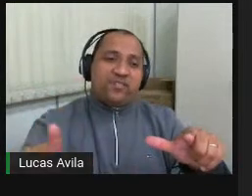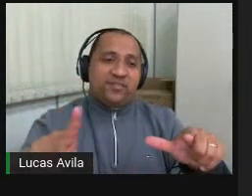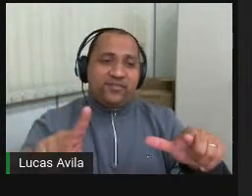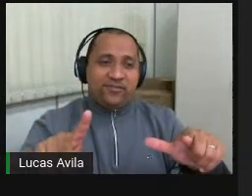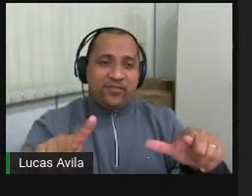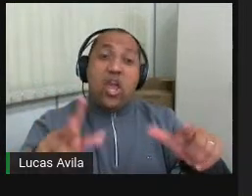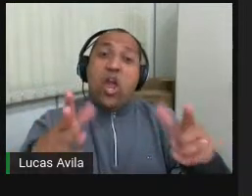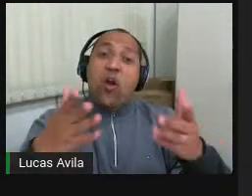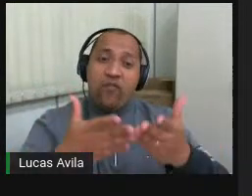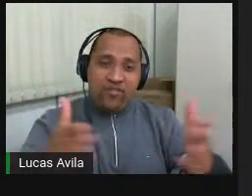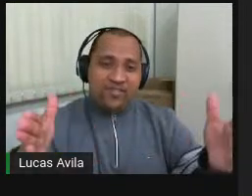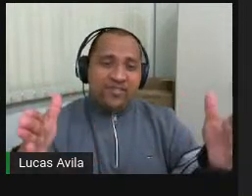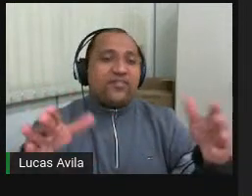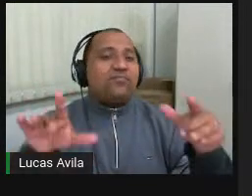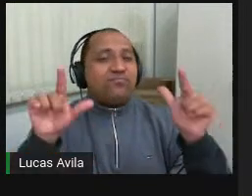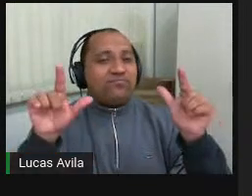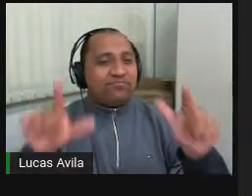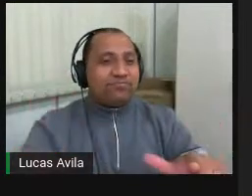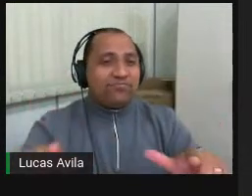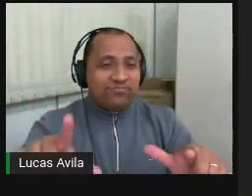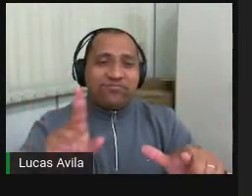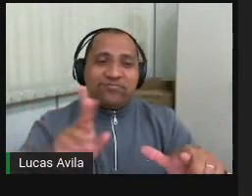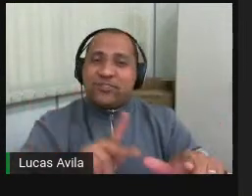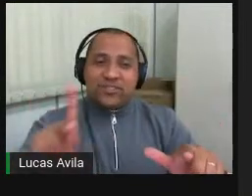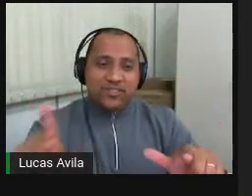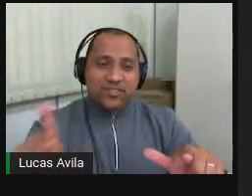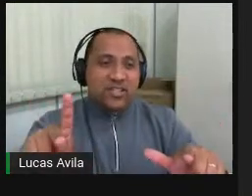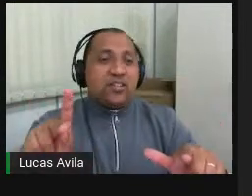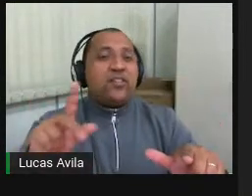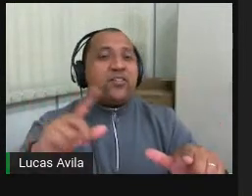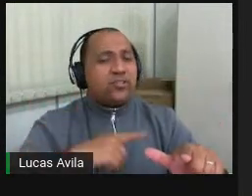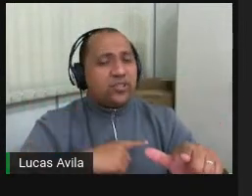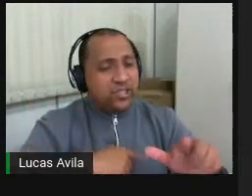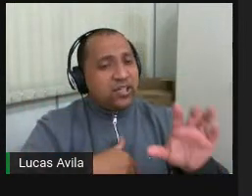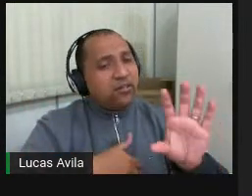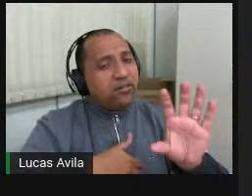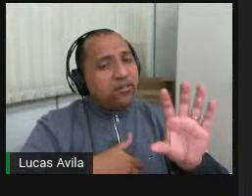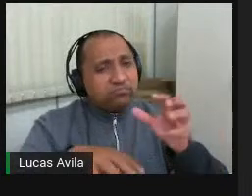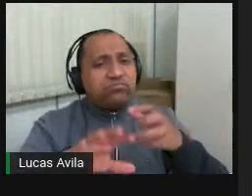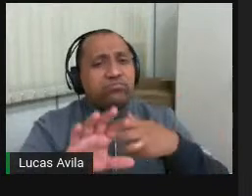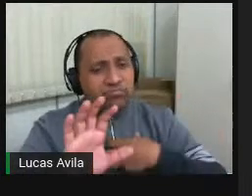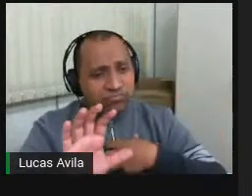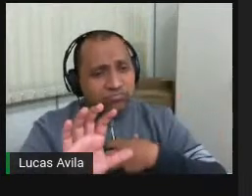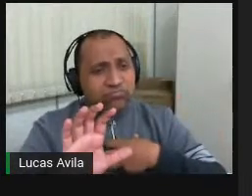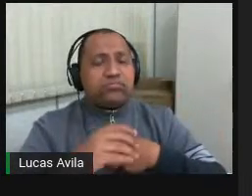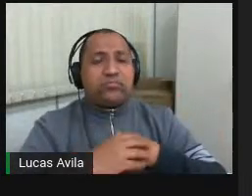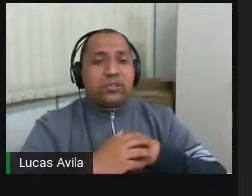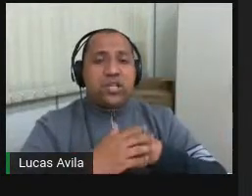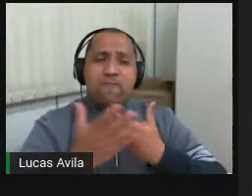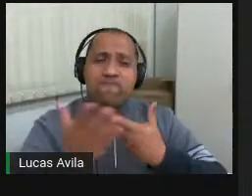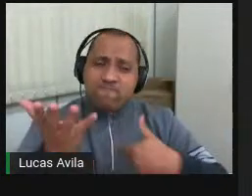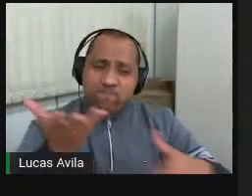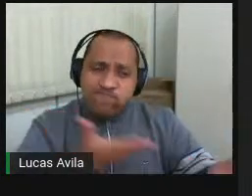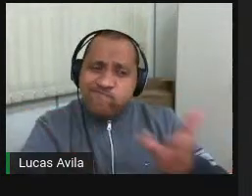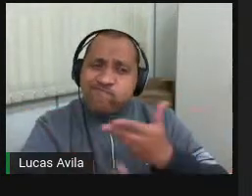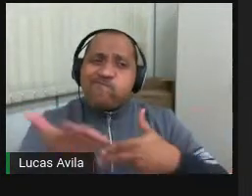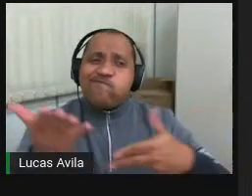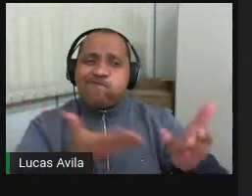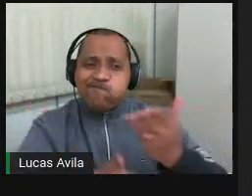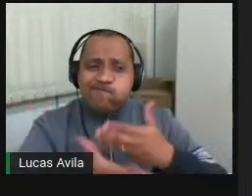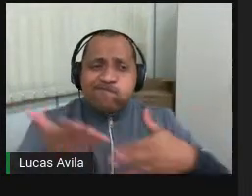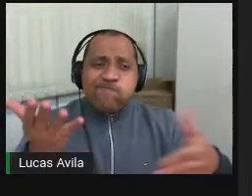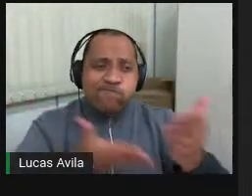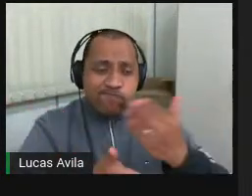hoje, vocês são professores. Se coloquem no lugar do outro, ajam com essa empatia, procurem,